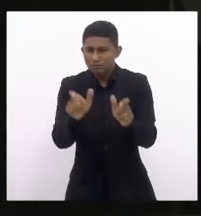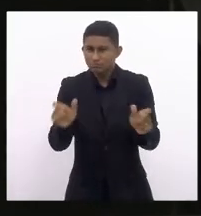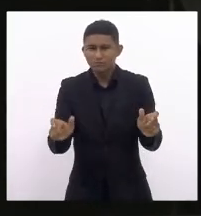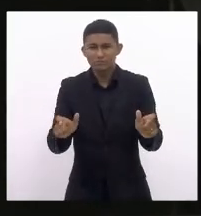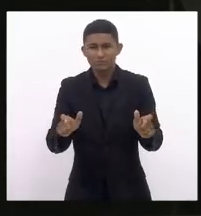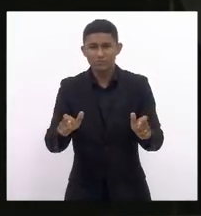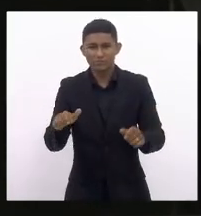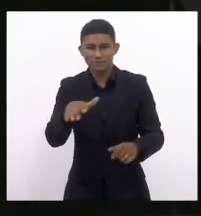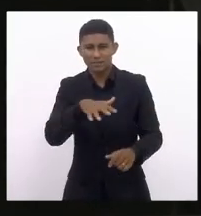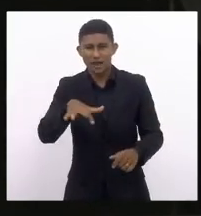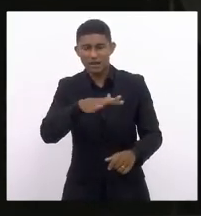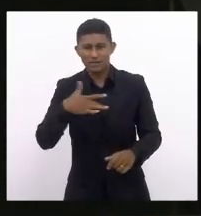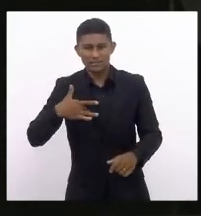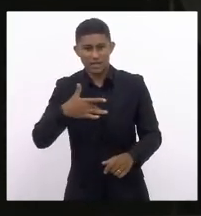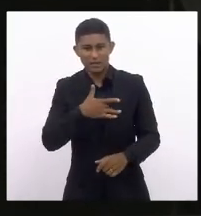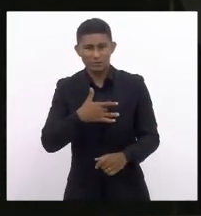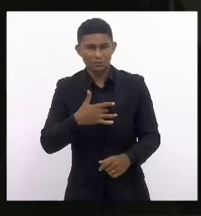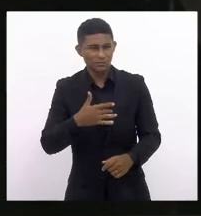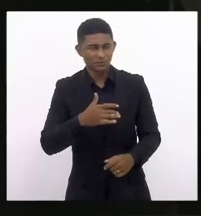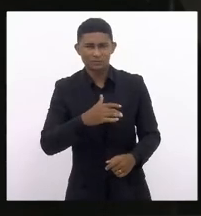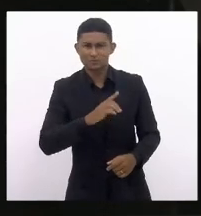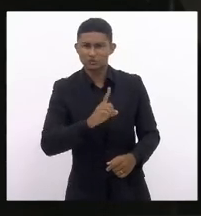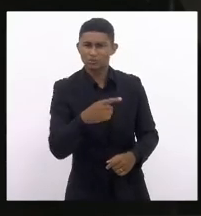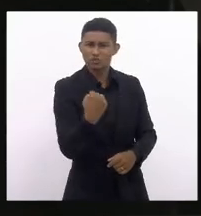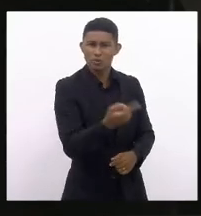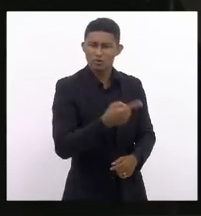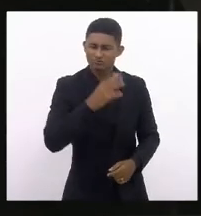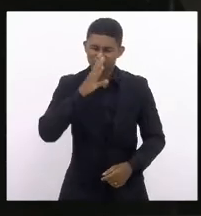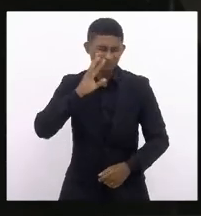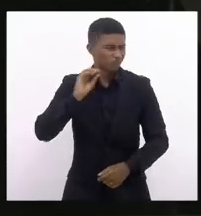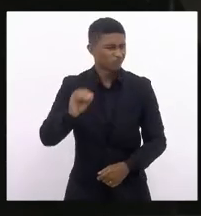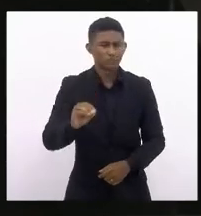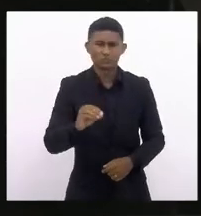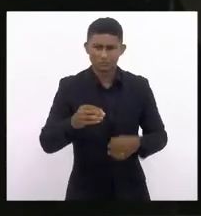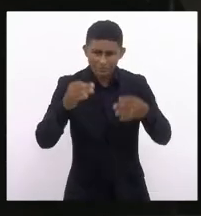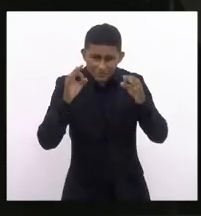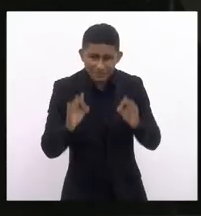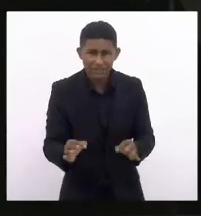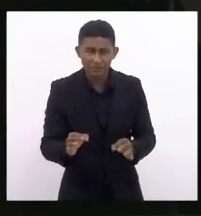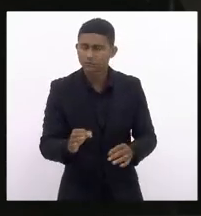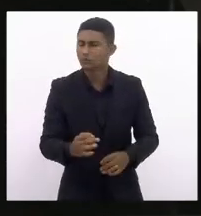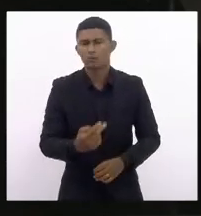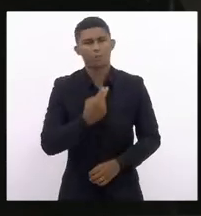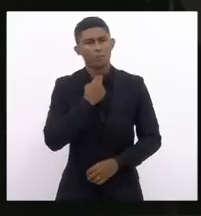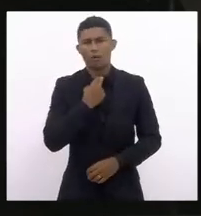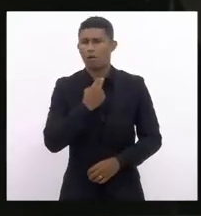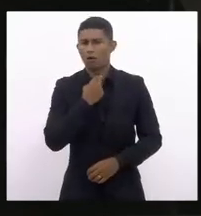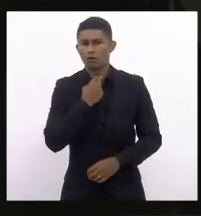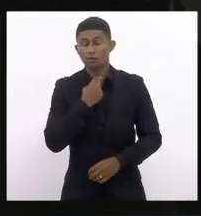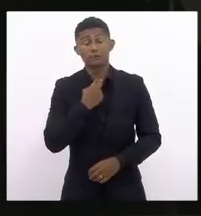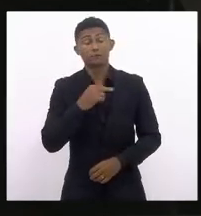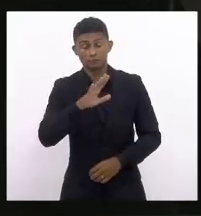sejam humilhados dessa forma. Existe, Tia Ju, um projeto